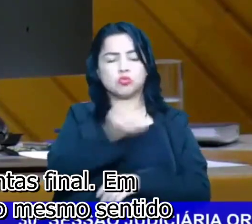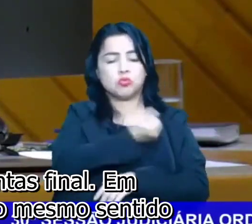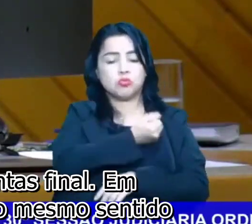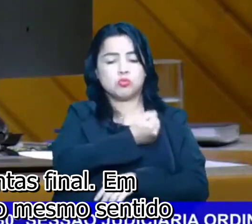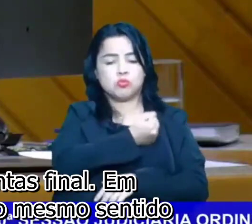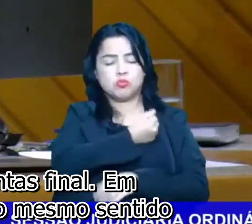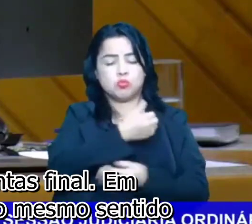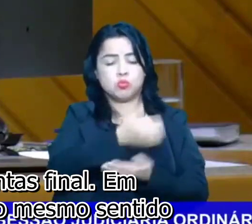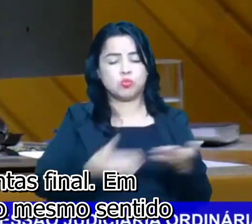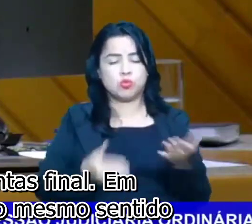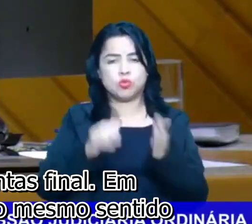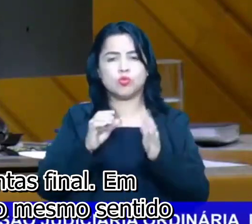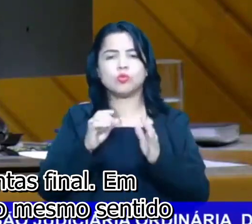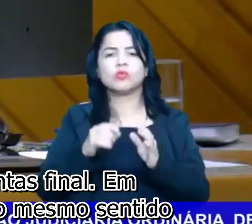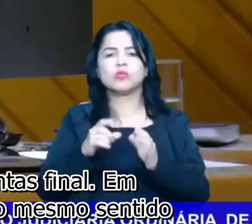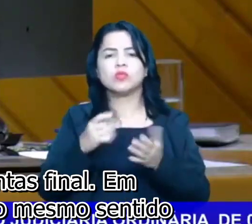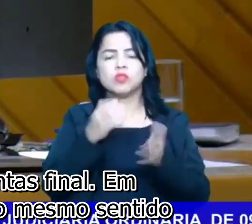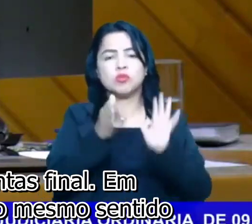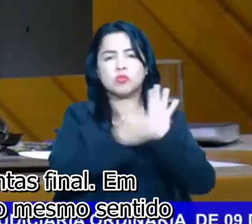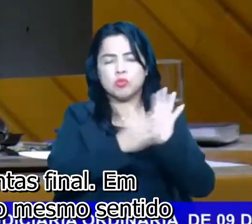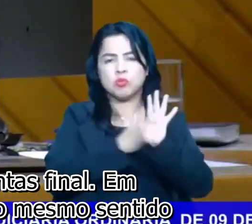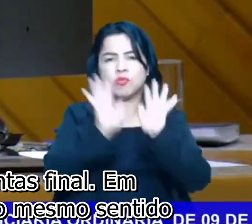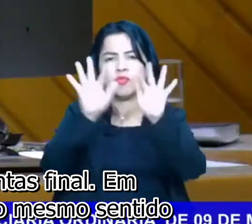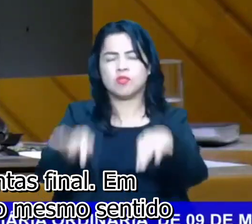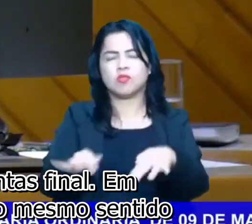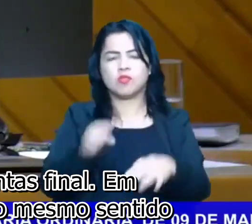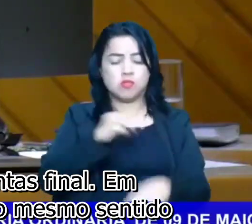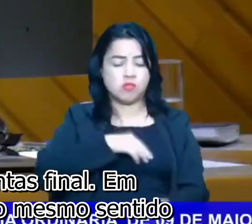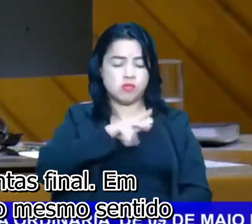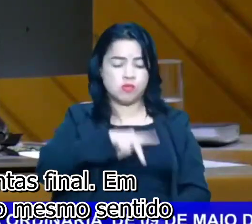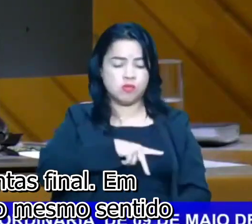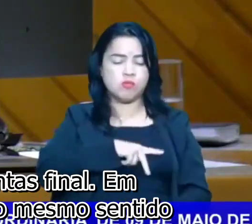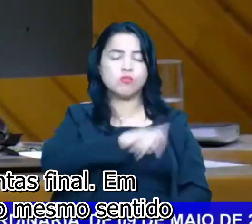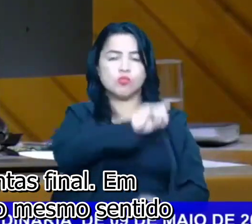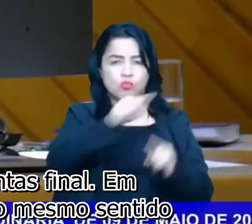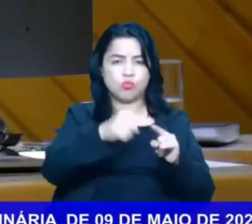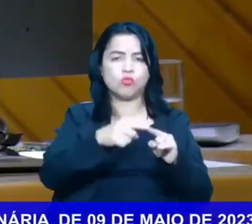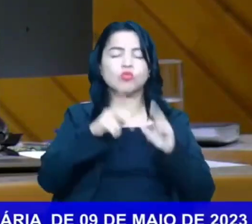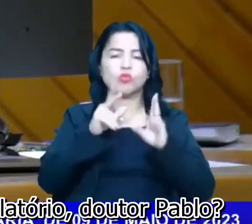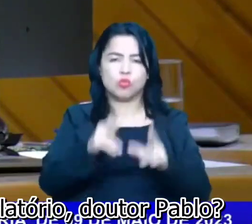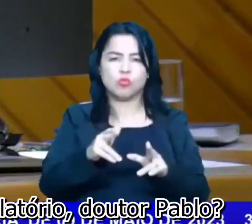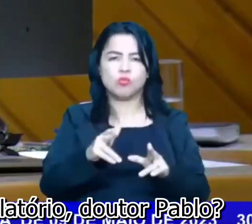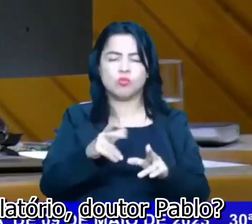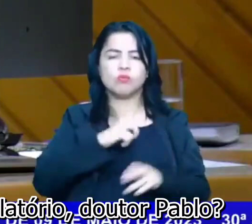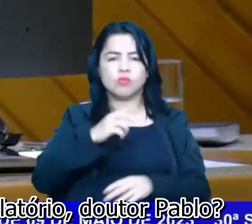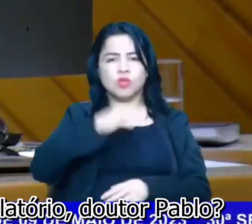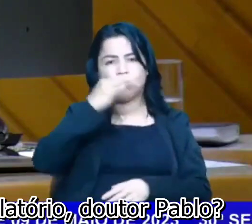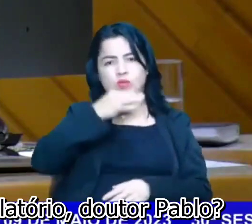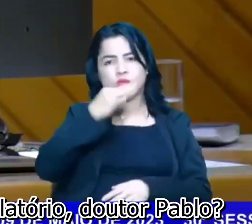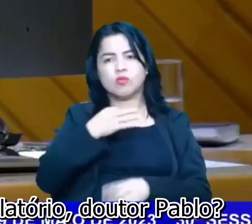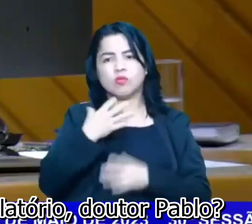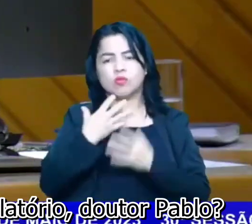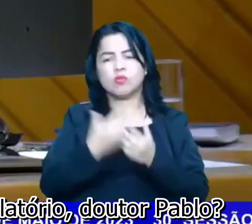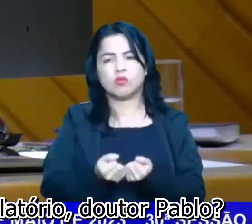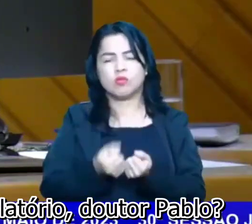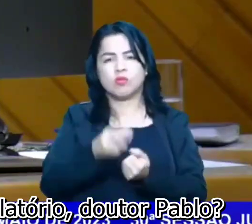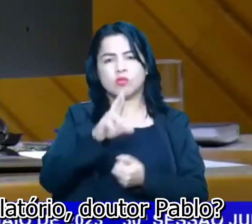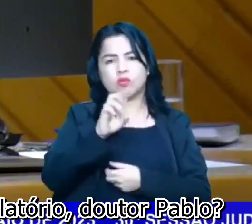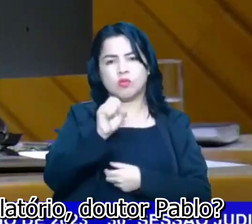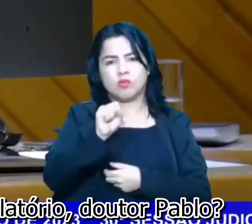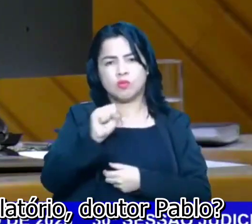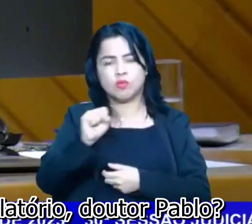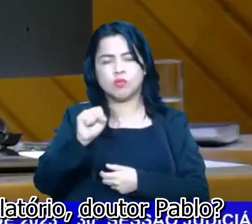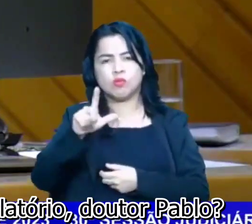ocasião da prestação de contas final. Em parecer, o Ministério Público Eleitoral se manifestou no mesmo sentido e opinou pela aprovação com ressalvas. É